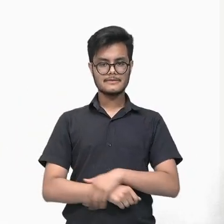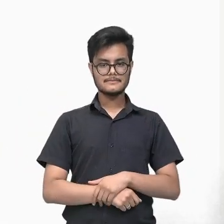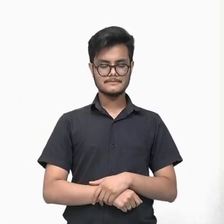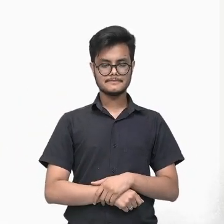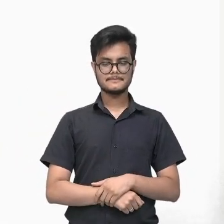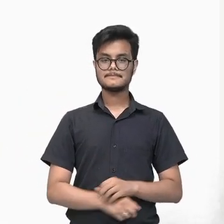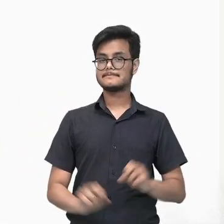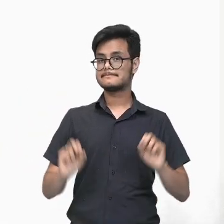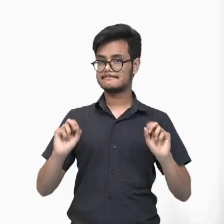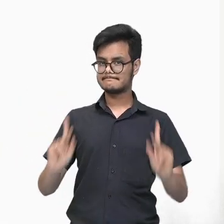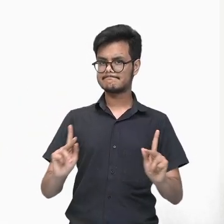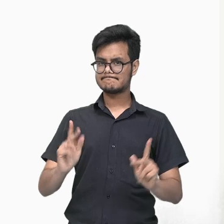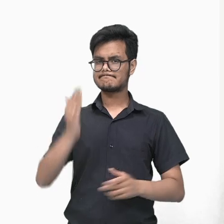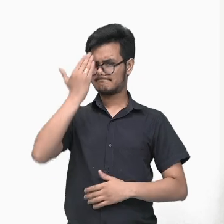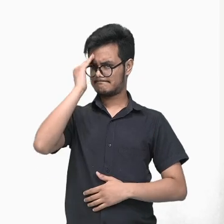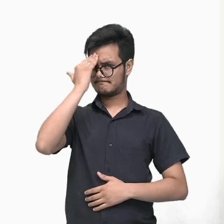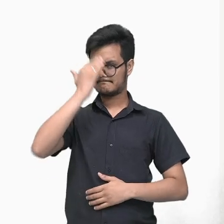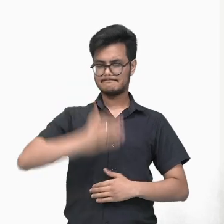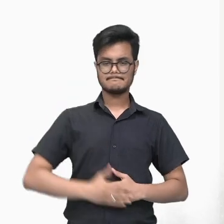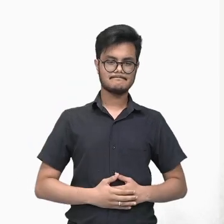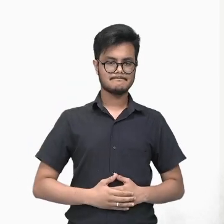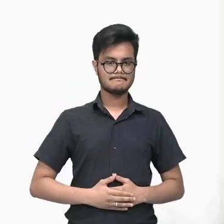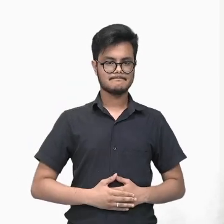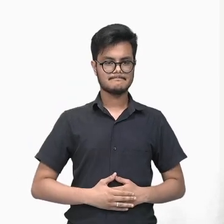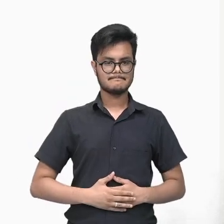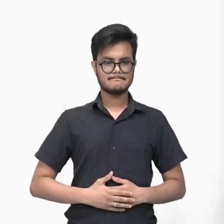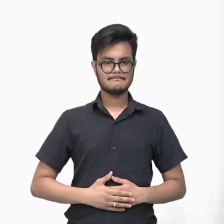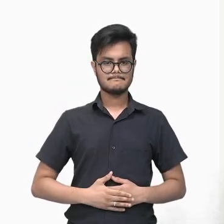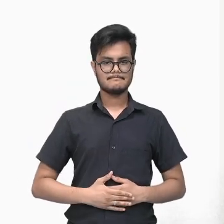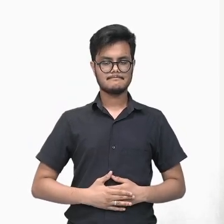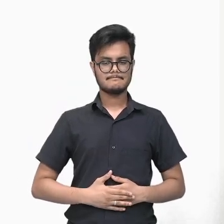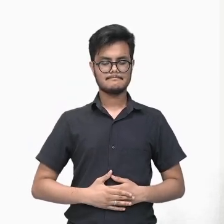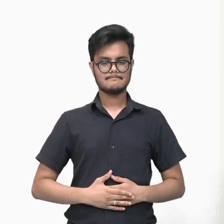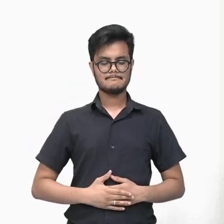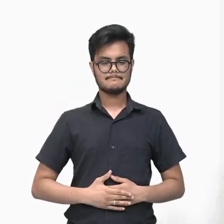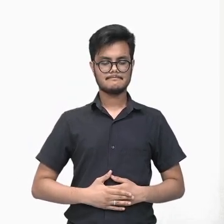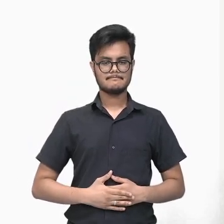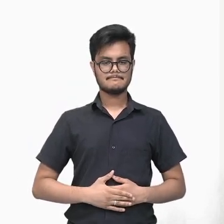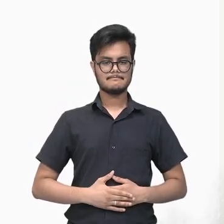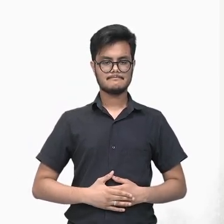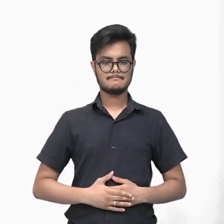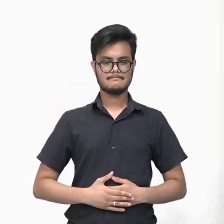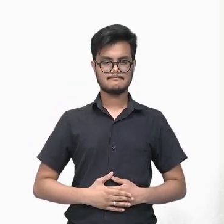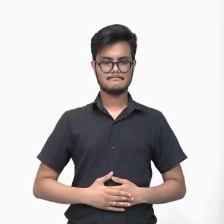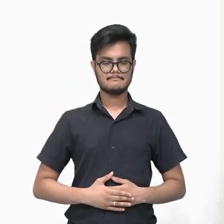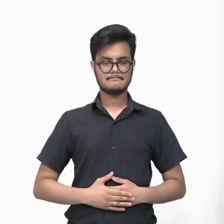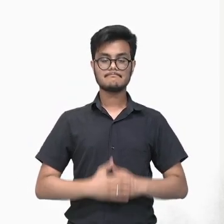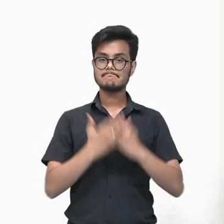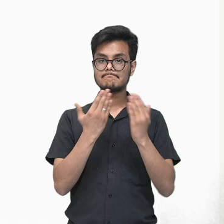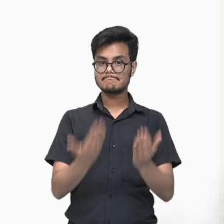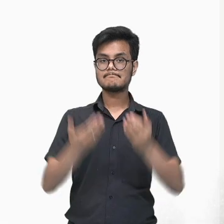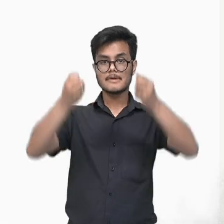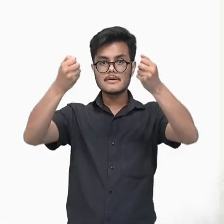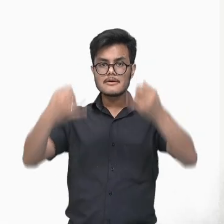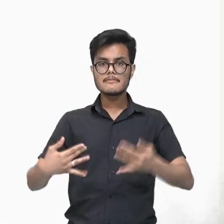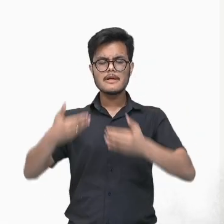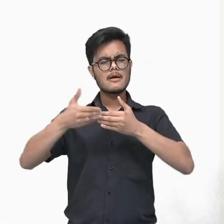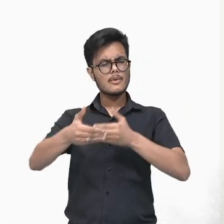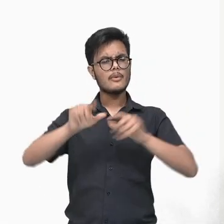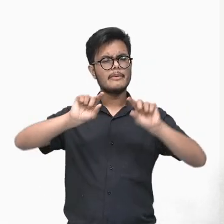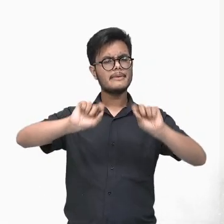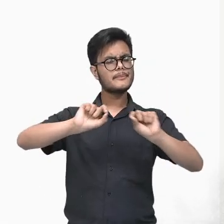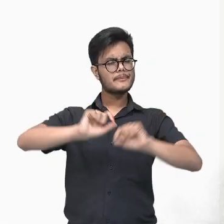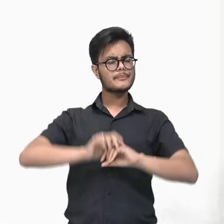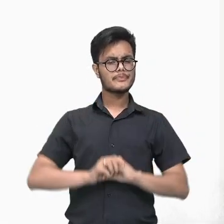e tenho os efeitos. E agora, né, quando se fala dessas condições